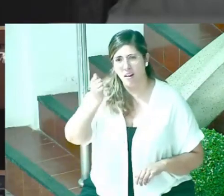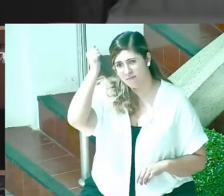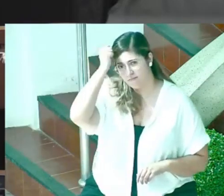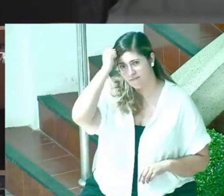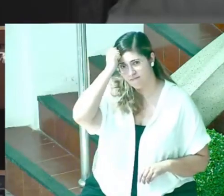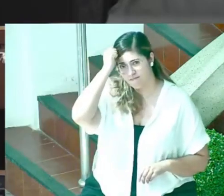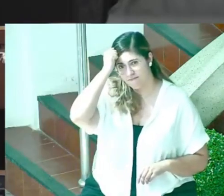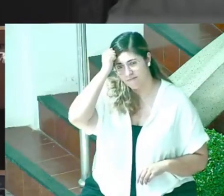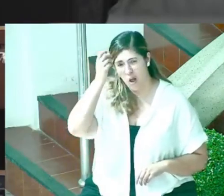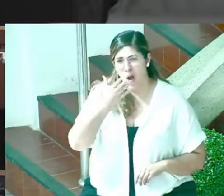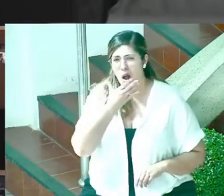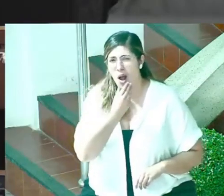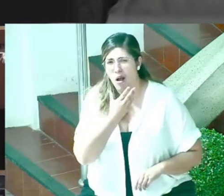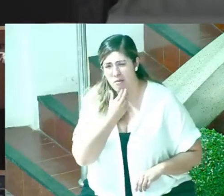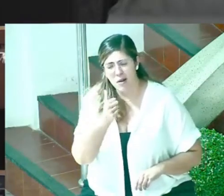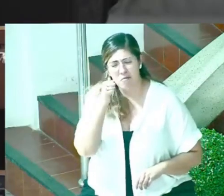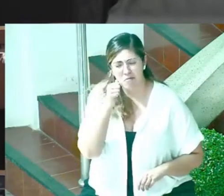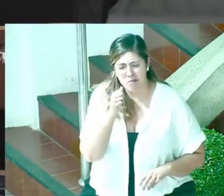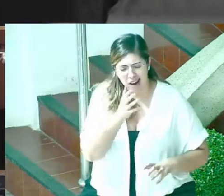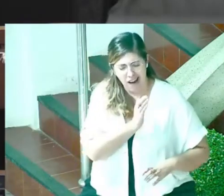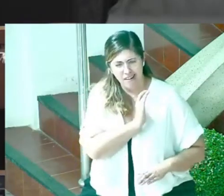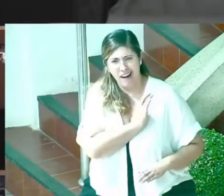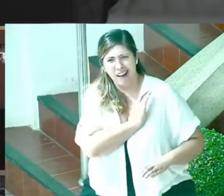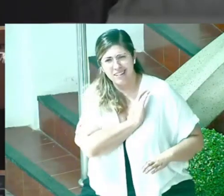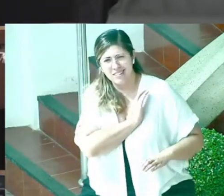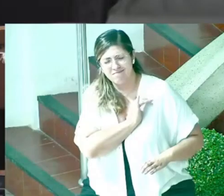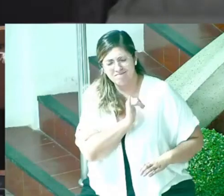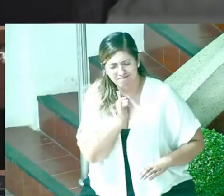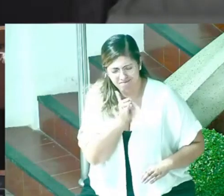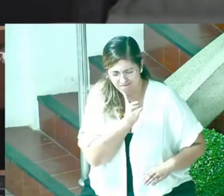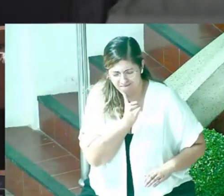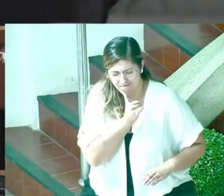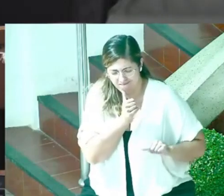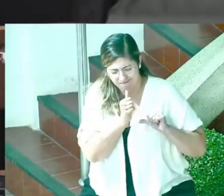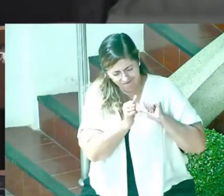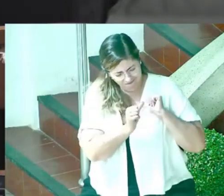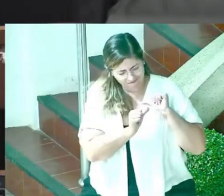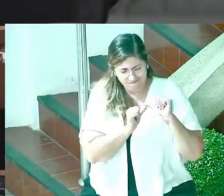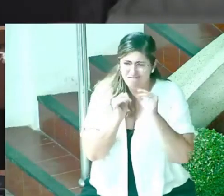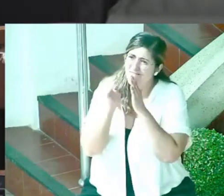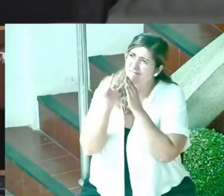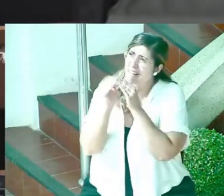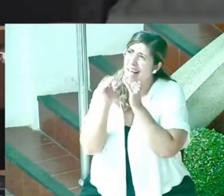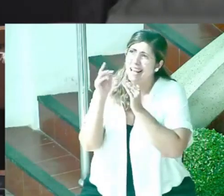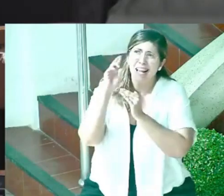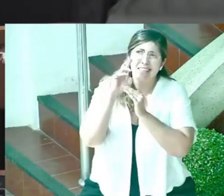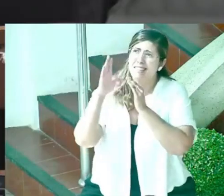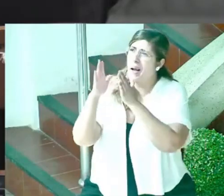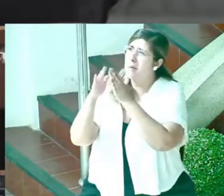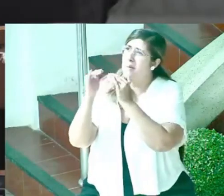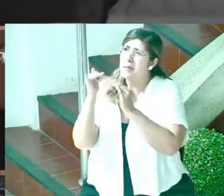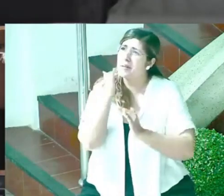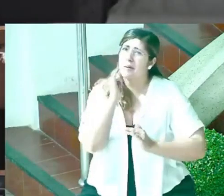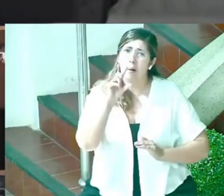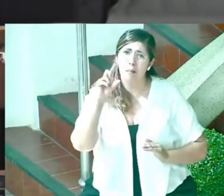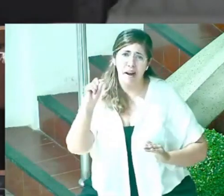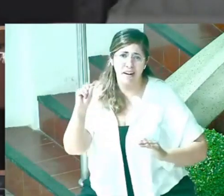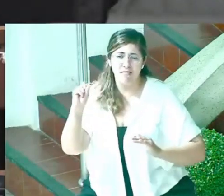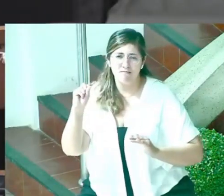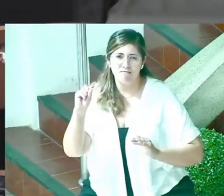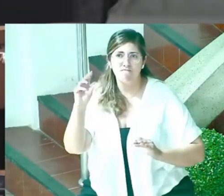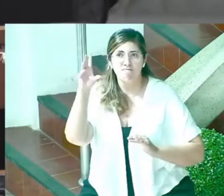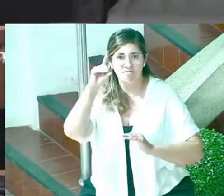estar presente. O início da oração, as primeiras petições nos falam a respeito da adoração ao